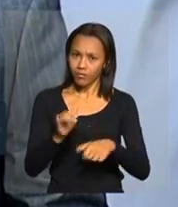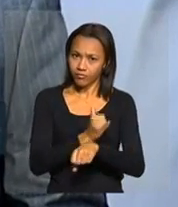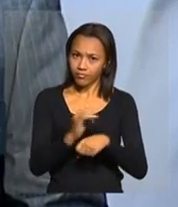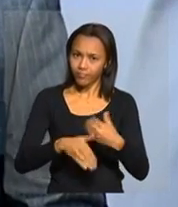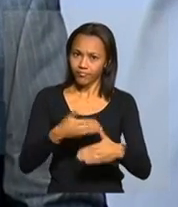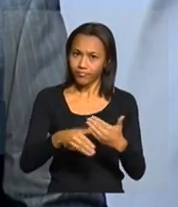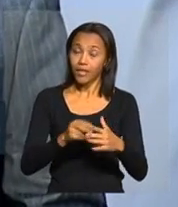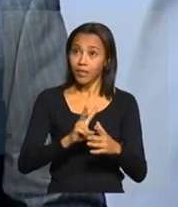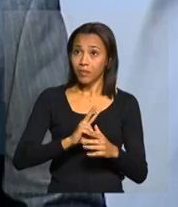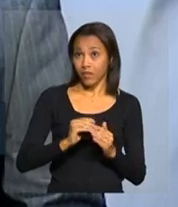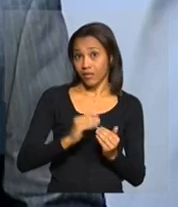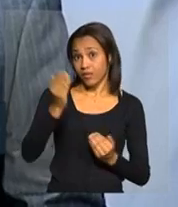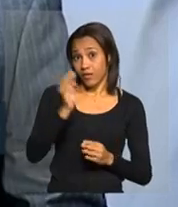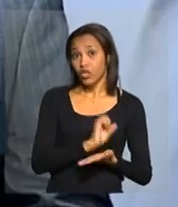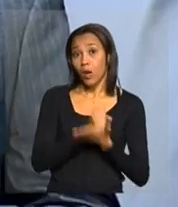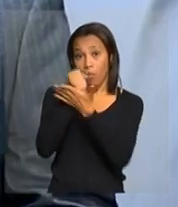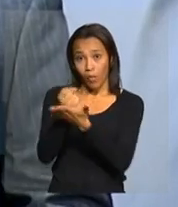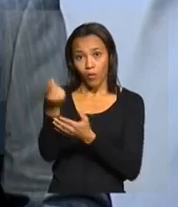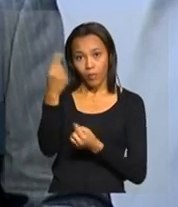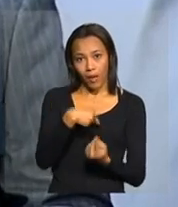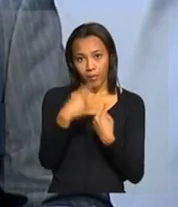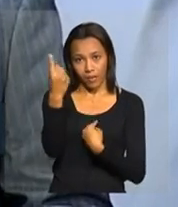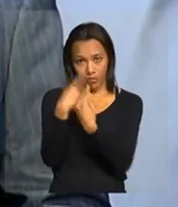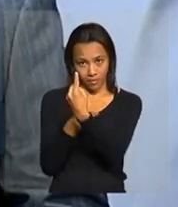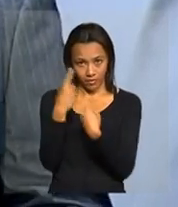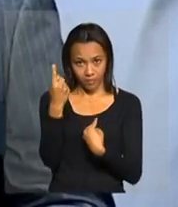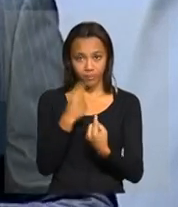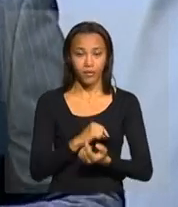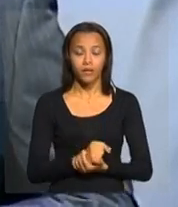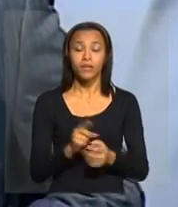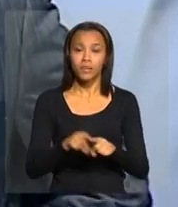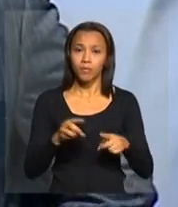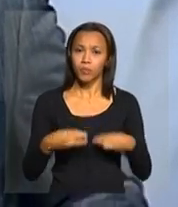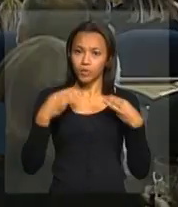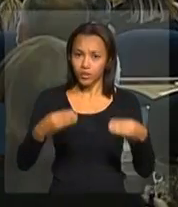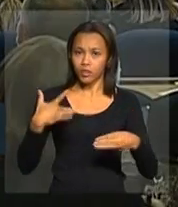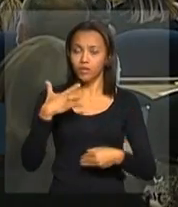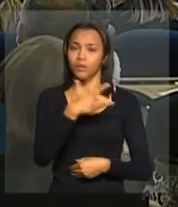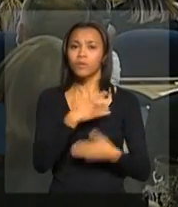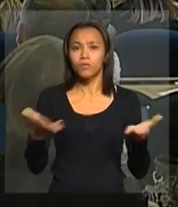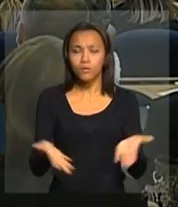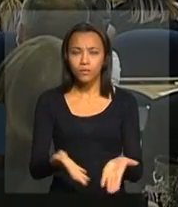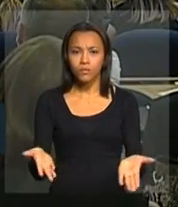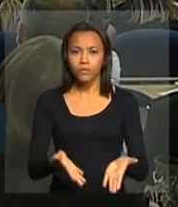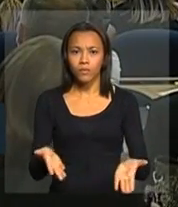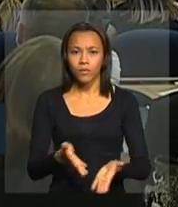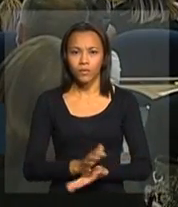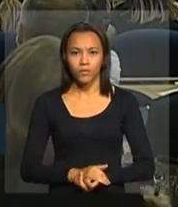bilateral que o Brasil realiza, sobretudo a cooperação Sul-Sul. O Ministério da Saúde hoje